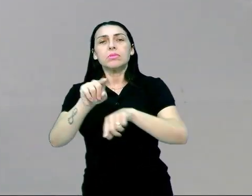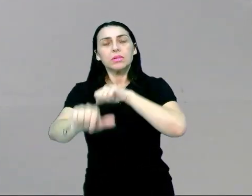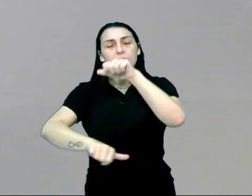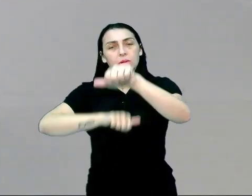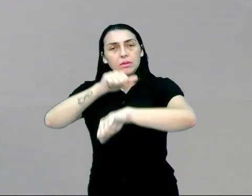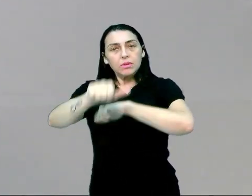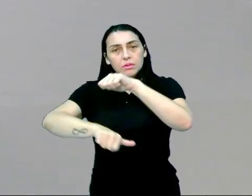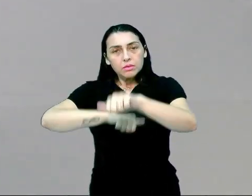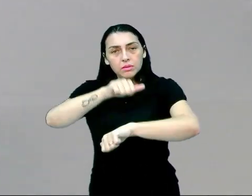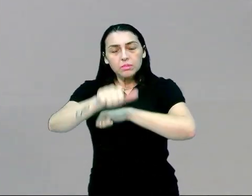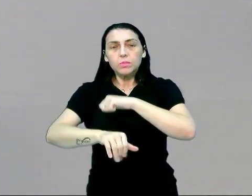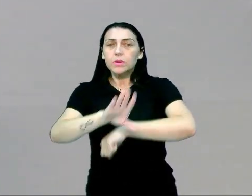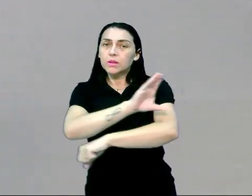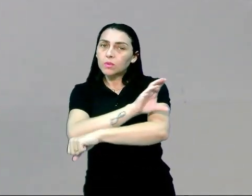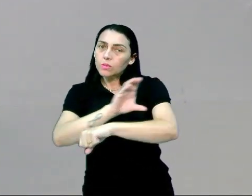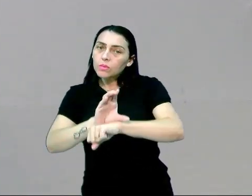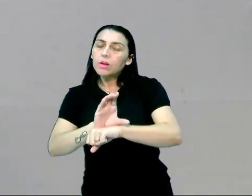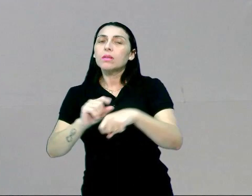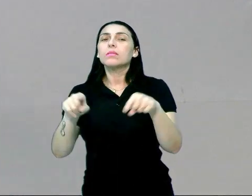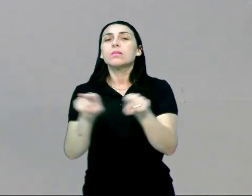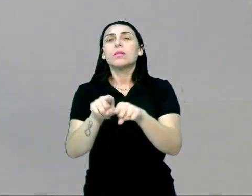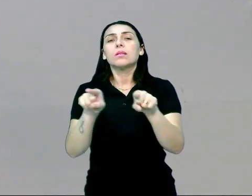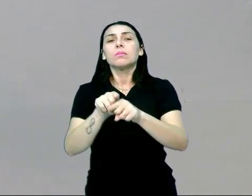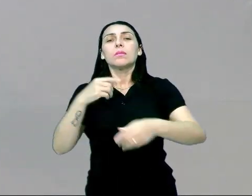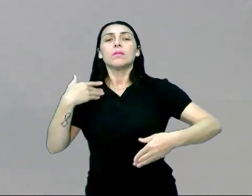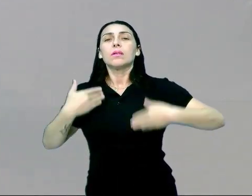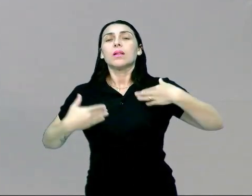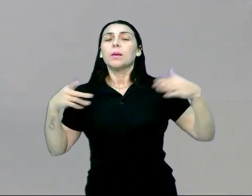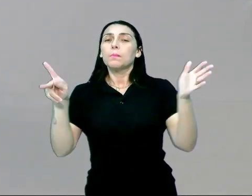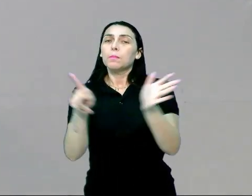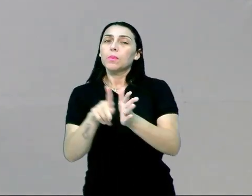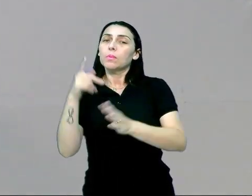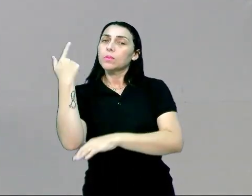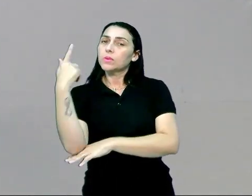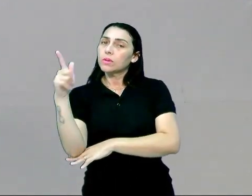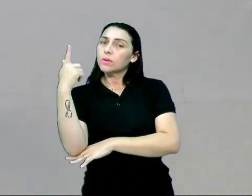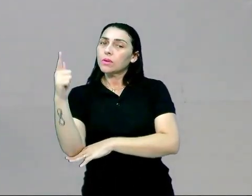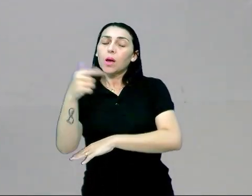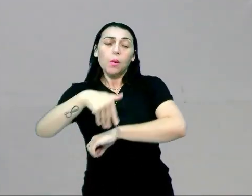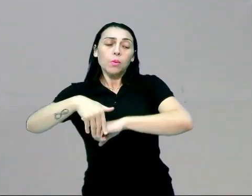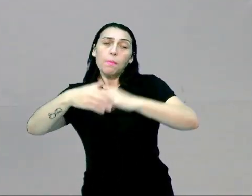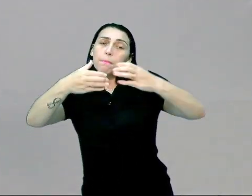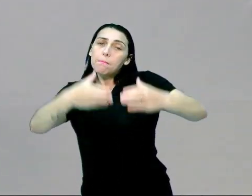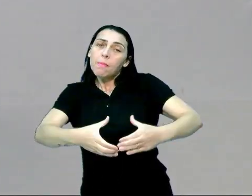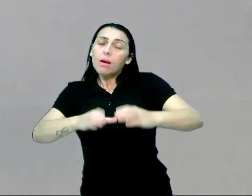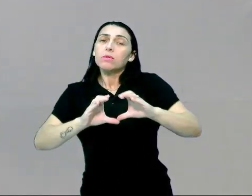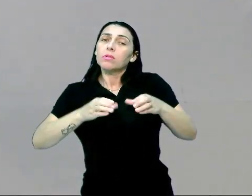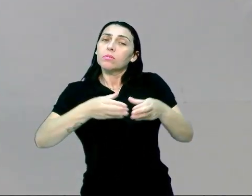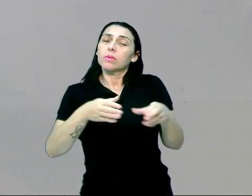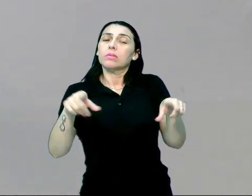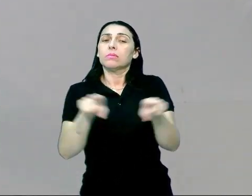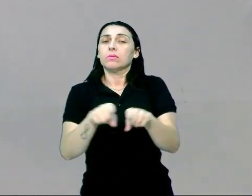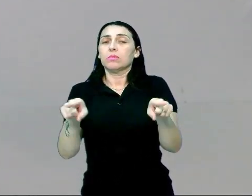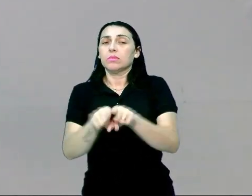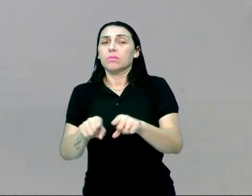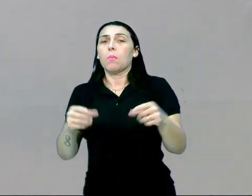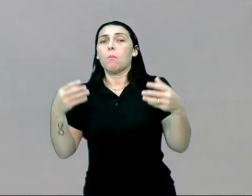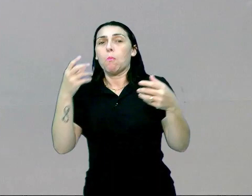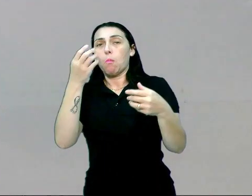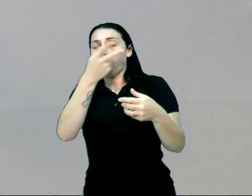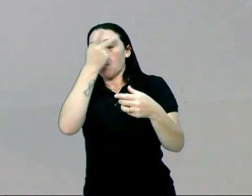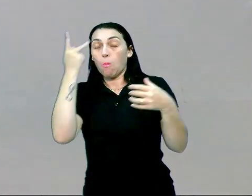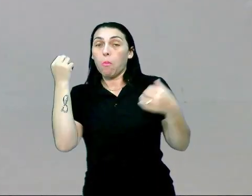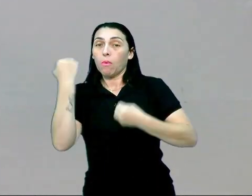mudança cultural, aspectos físicos da própria geografia, bairros e comunidades, muito sobrecarregado, muita